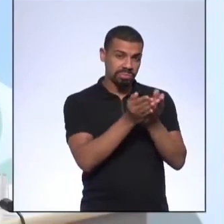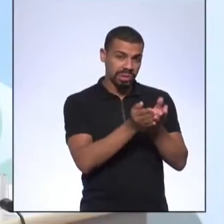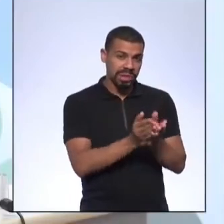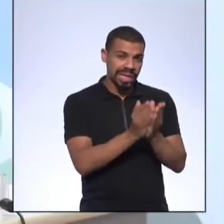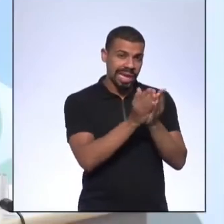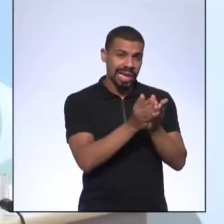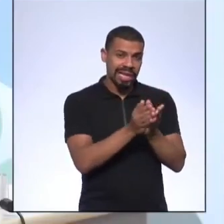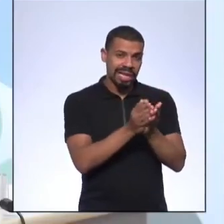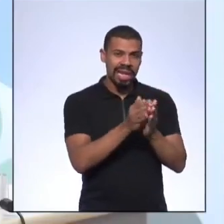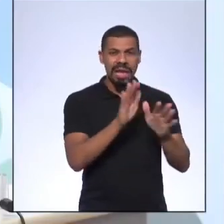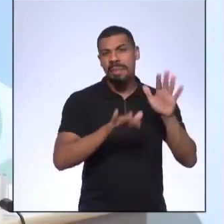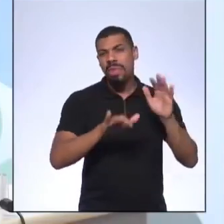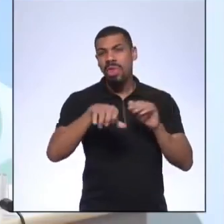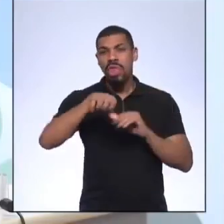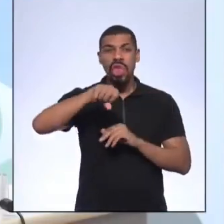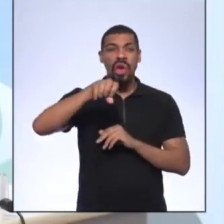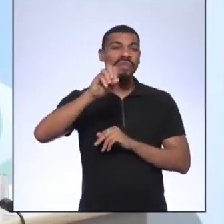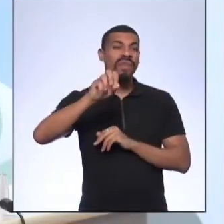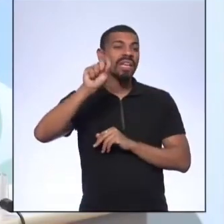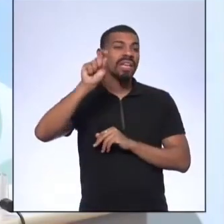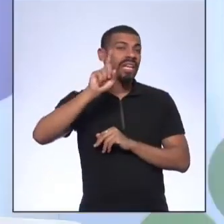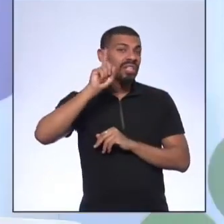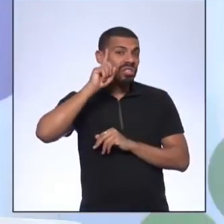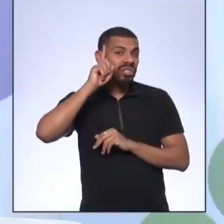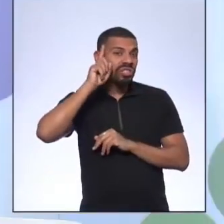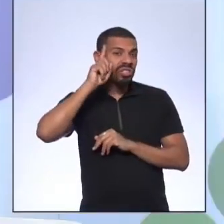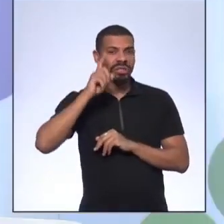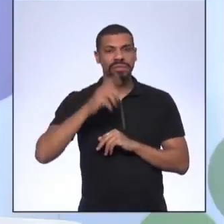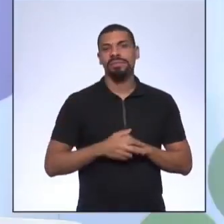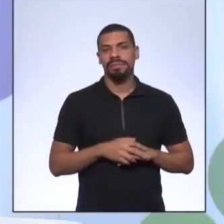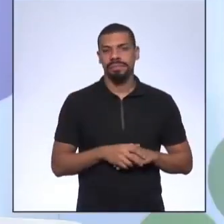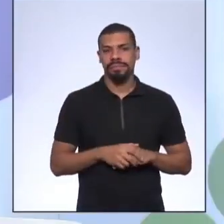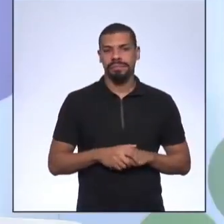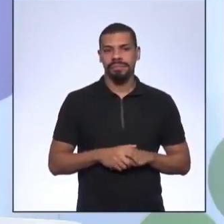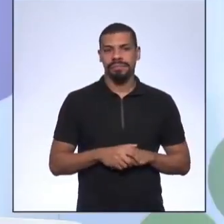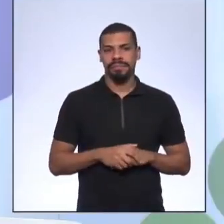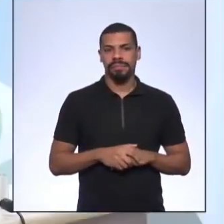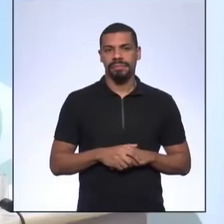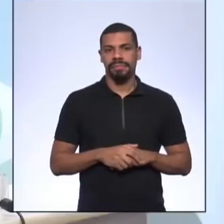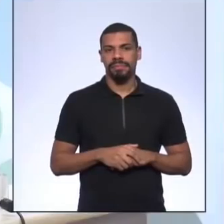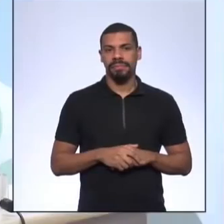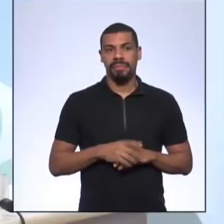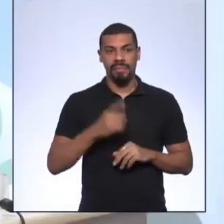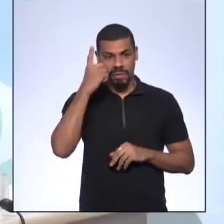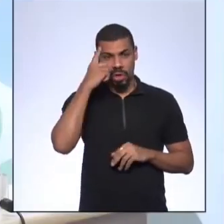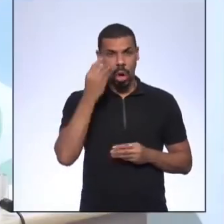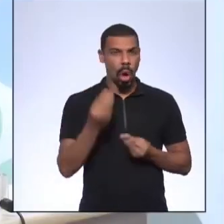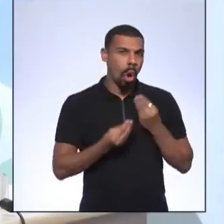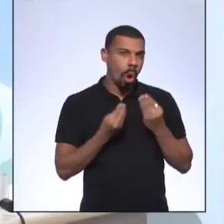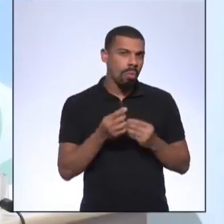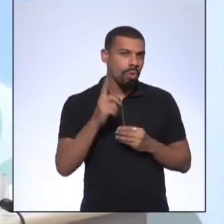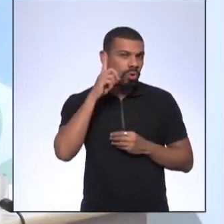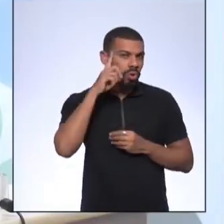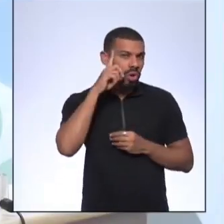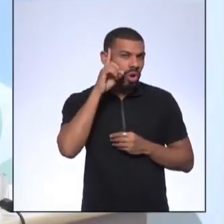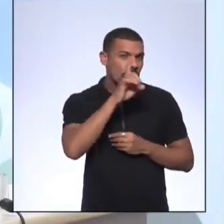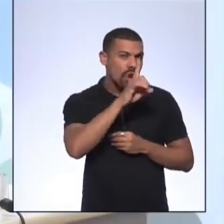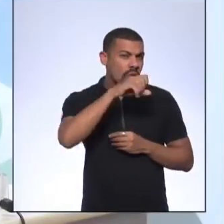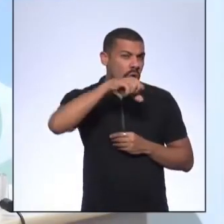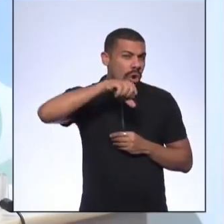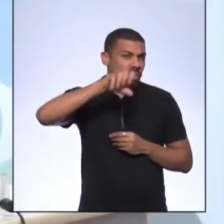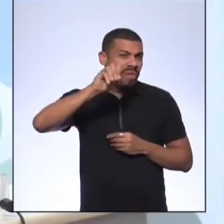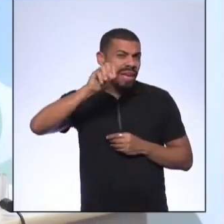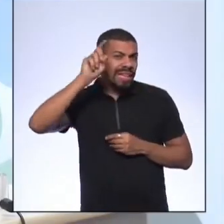vela, eram 90 dias. Exatamente. No mar. Muito arriscado, né? Era bem perigoso mesmo essa missão aí,